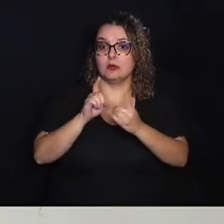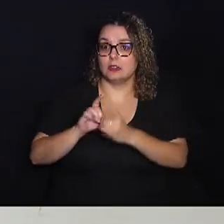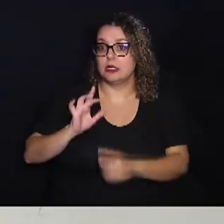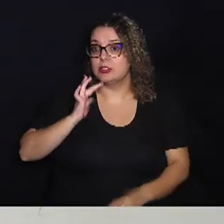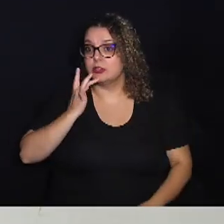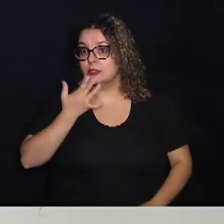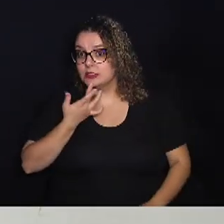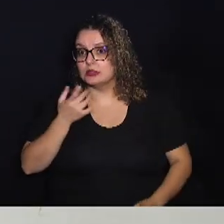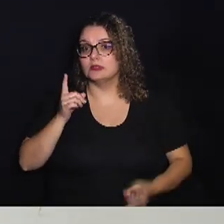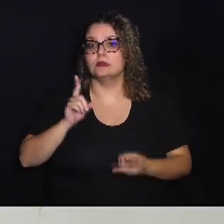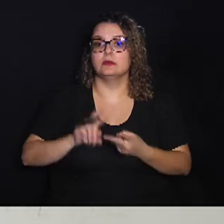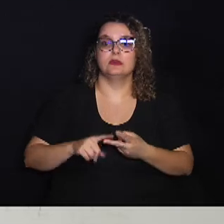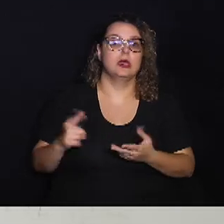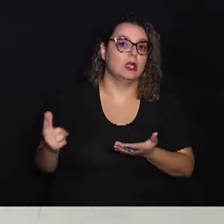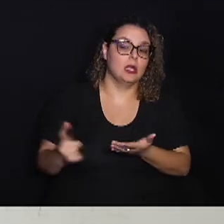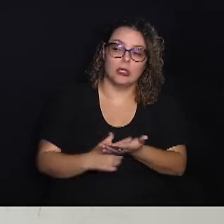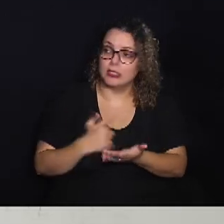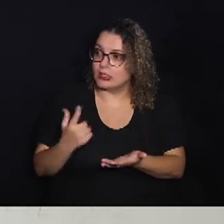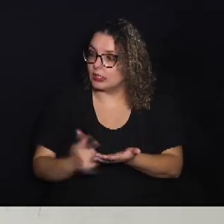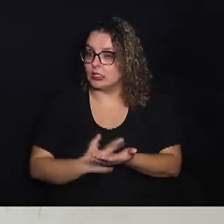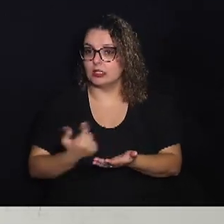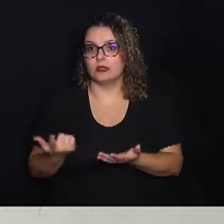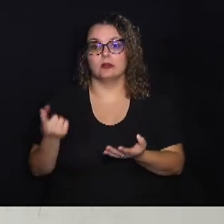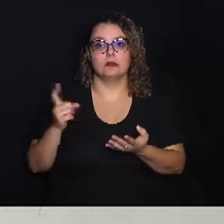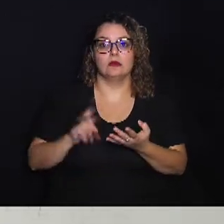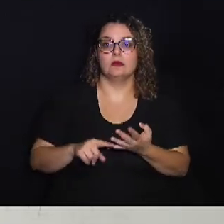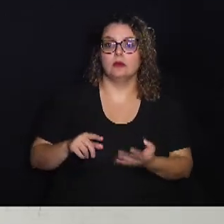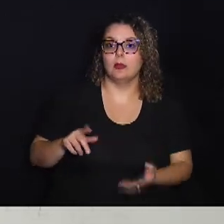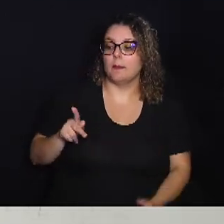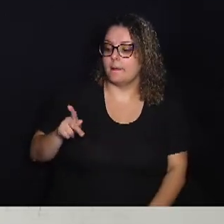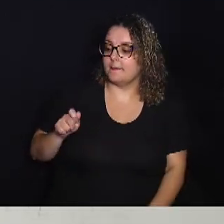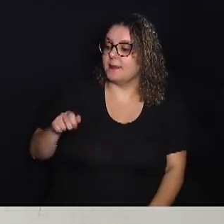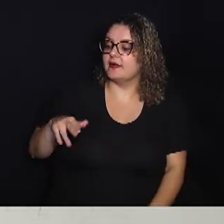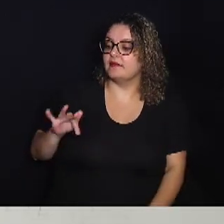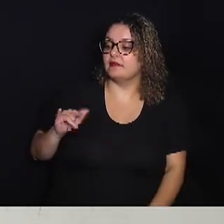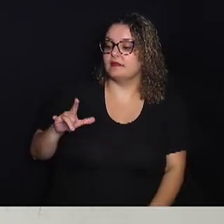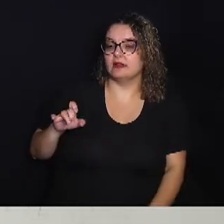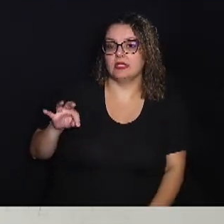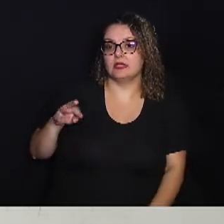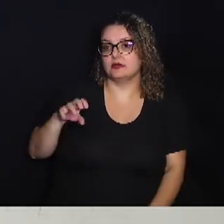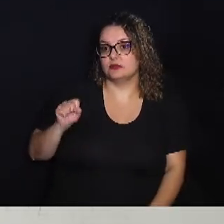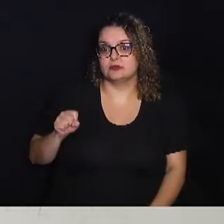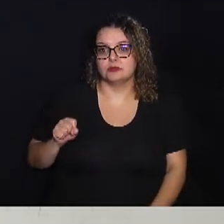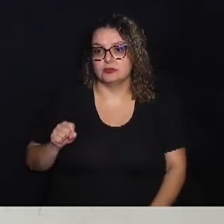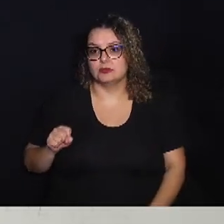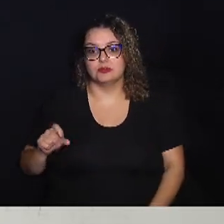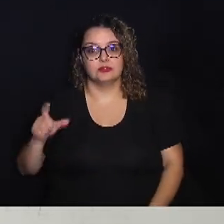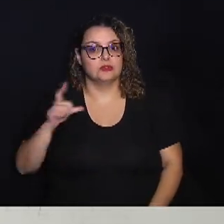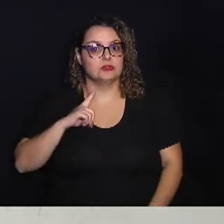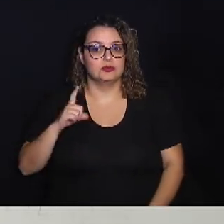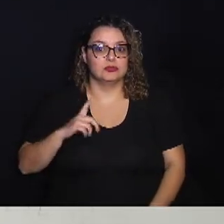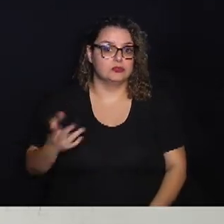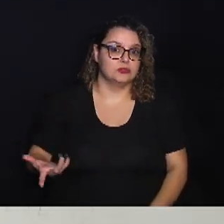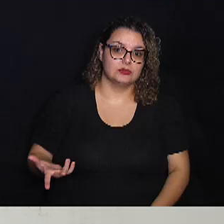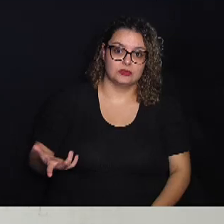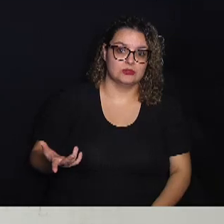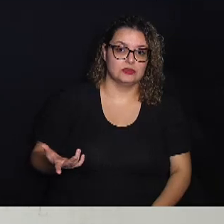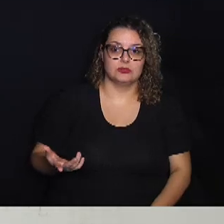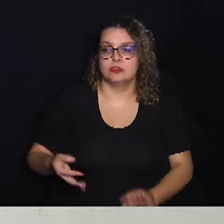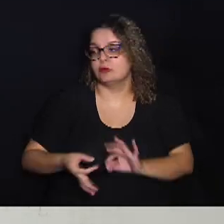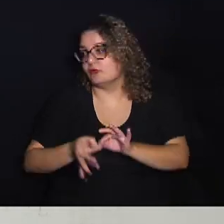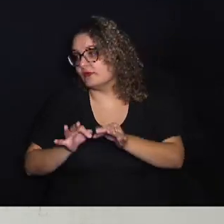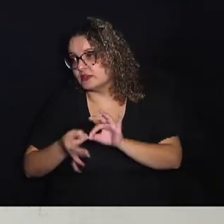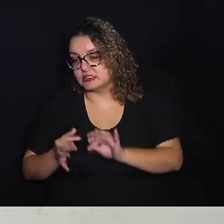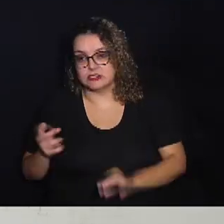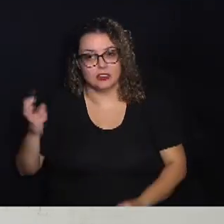prioritário, livros, panfletos de oficinas que podem, assim, culturais, né?